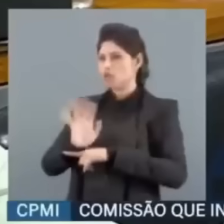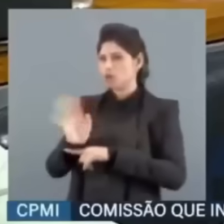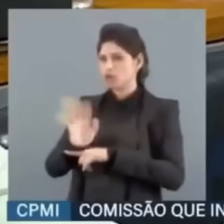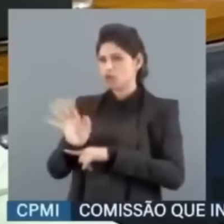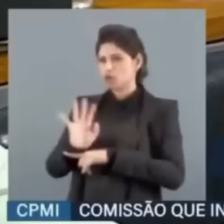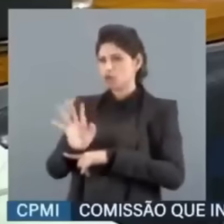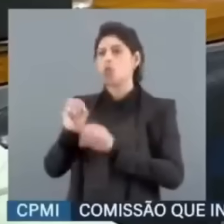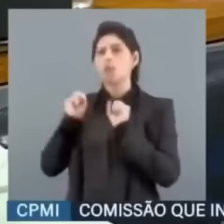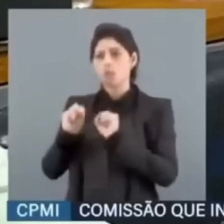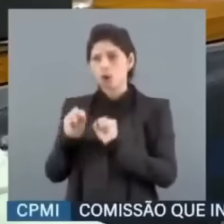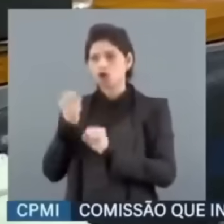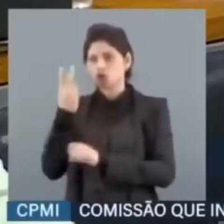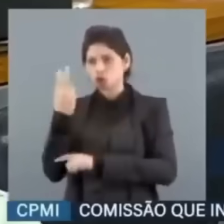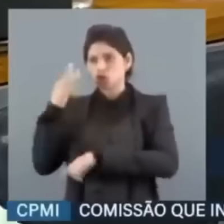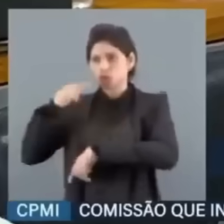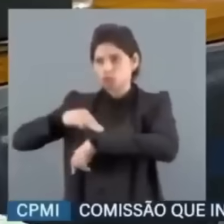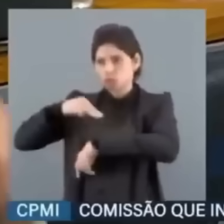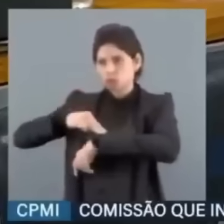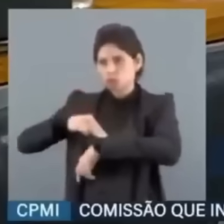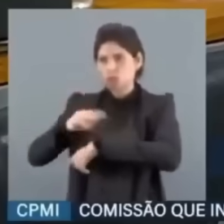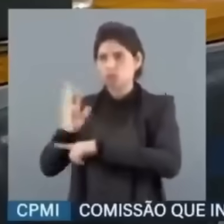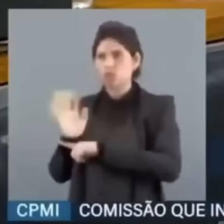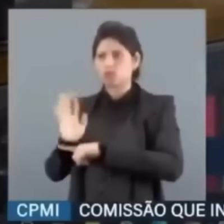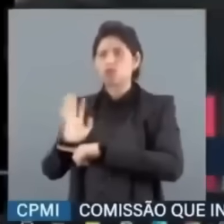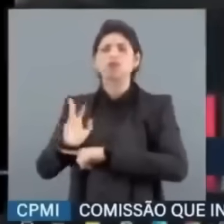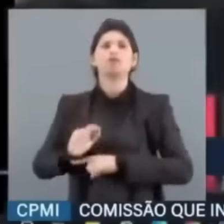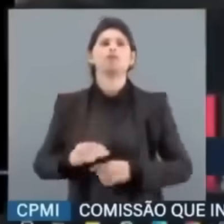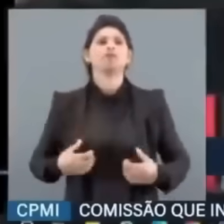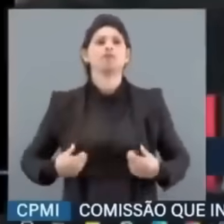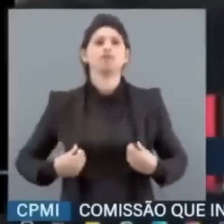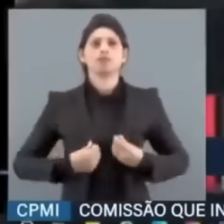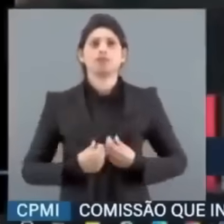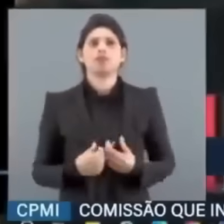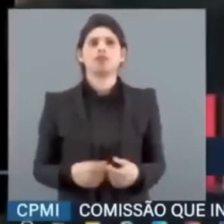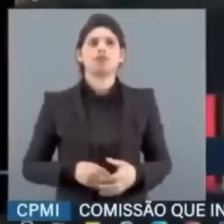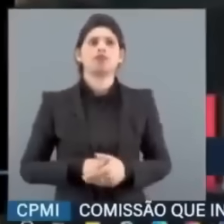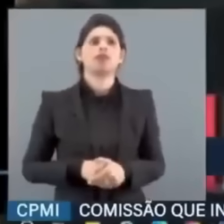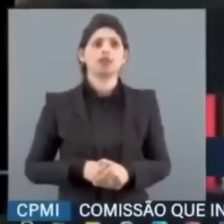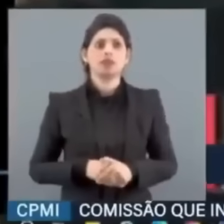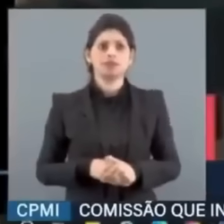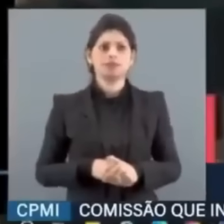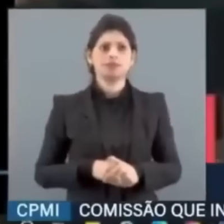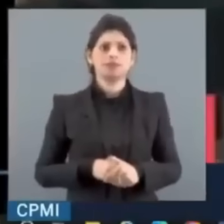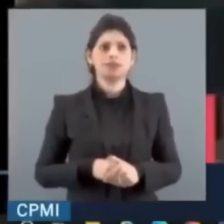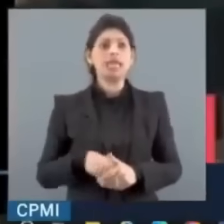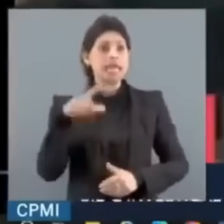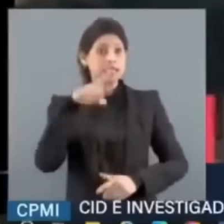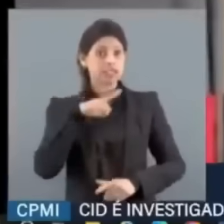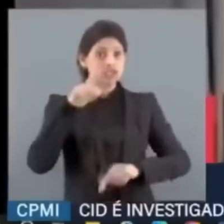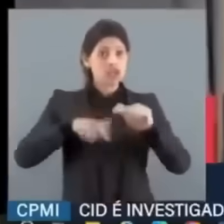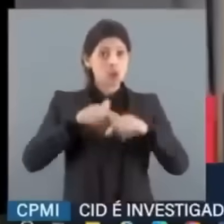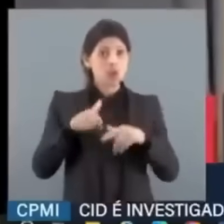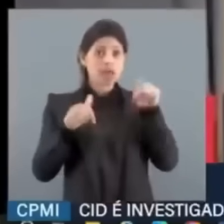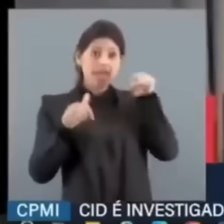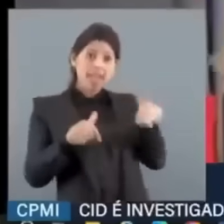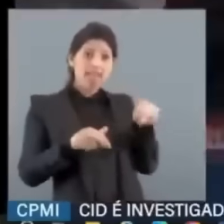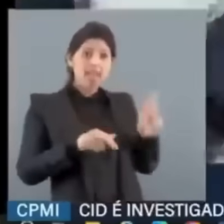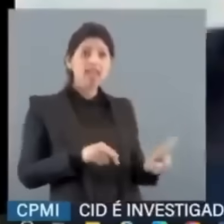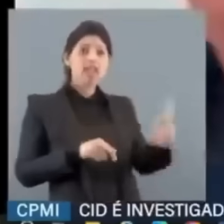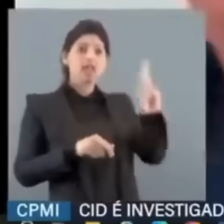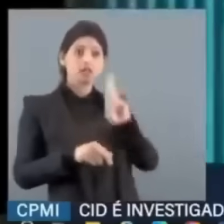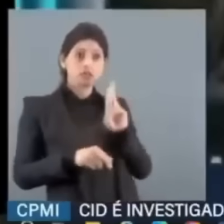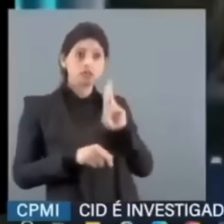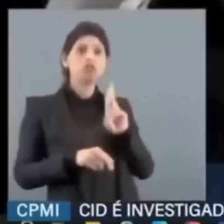passar esse vídeo de 2 minutos. Por favor, pessoal. Tinha telefone. Secretaria Mas da algumas mesa. Vezes o próprio Cid respondia por